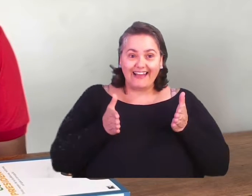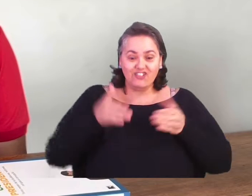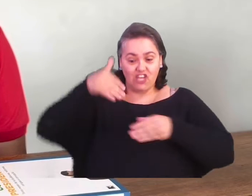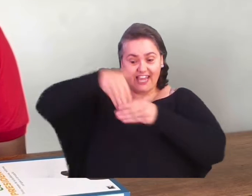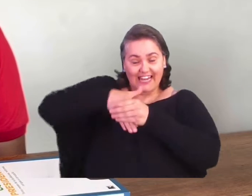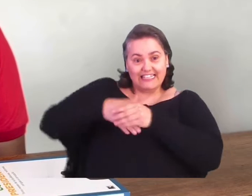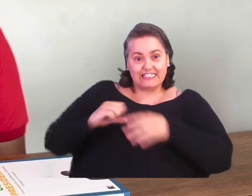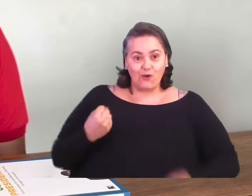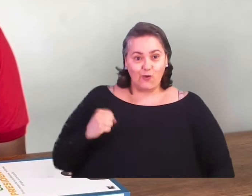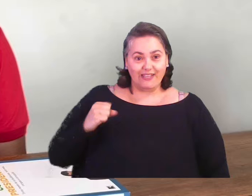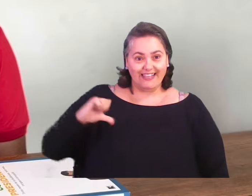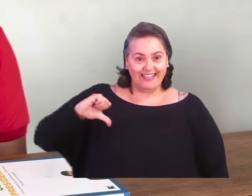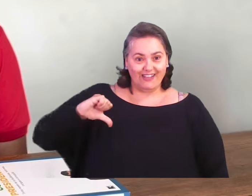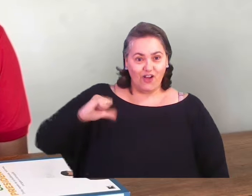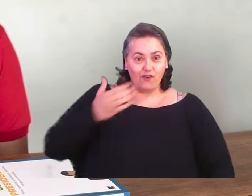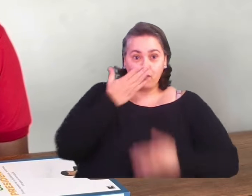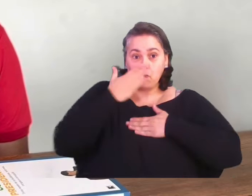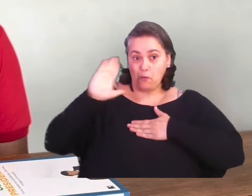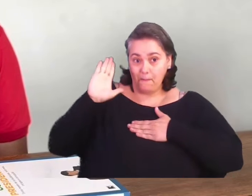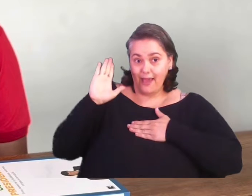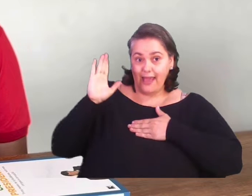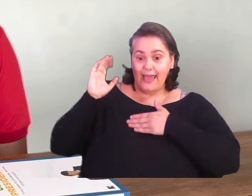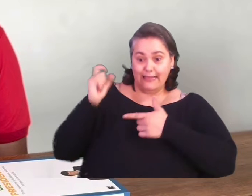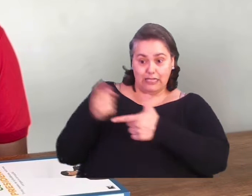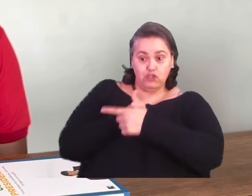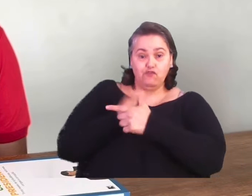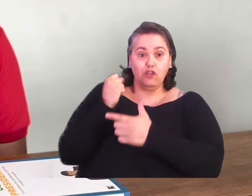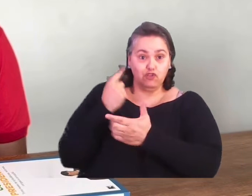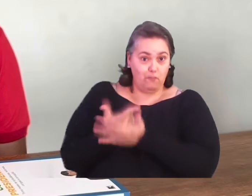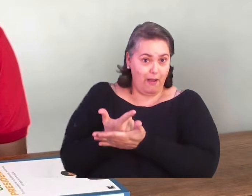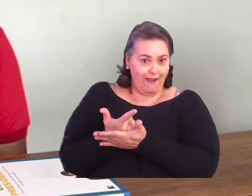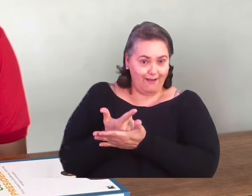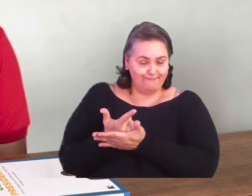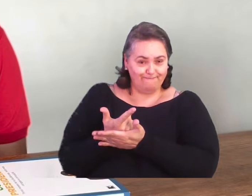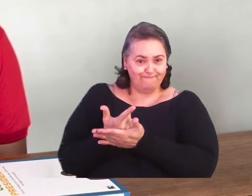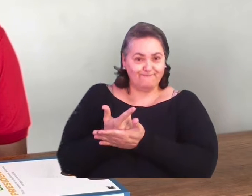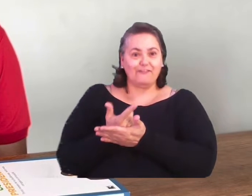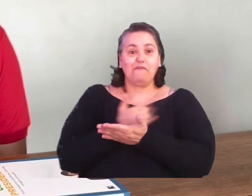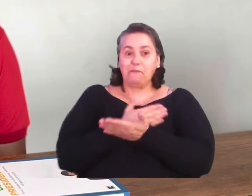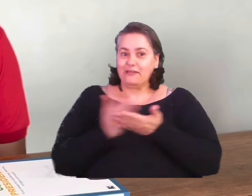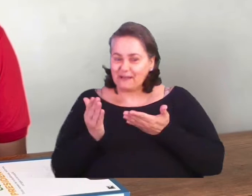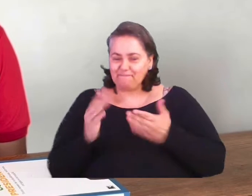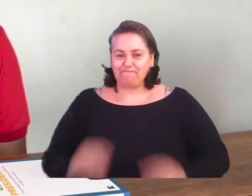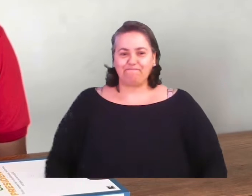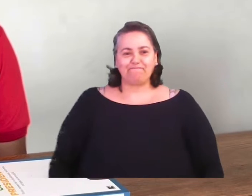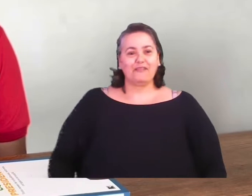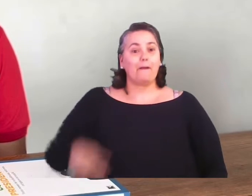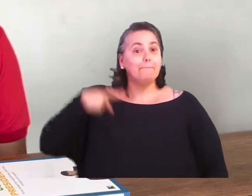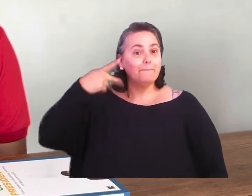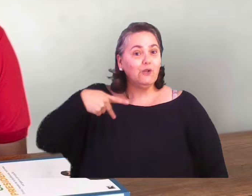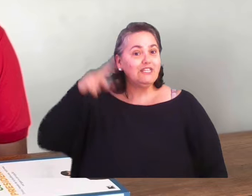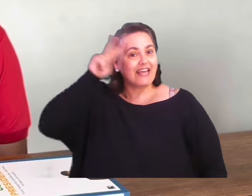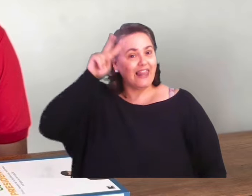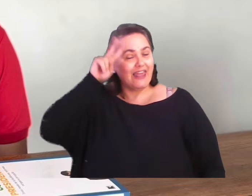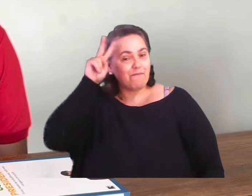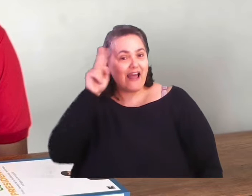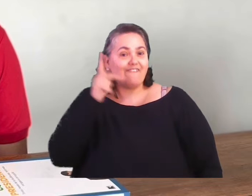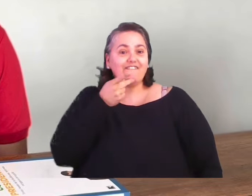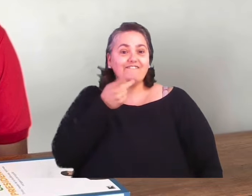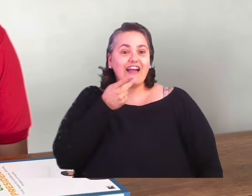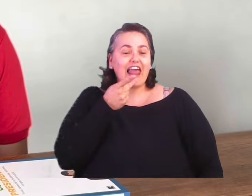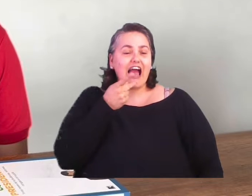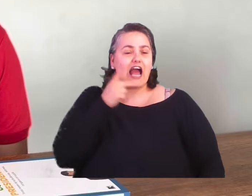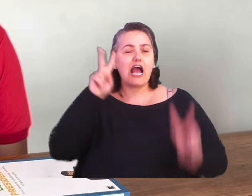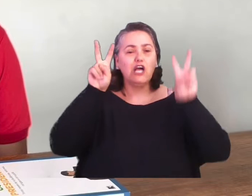da eleição de 89. Promessa é dívida, dívida tem que ser paga. Então vamos lá. Política para Reviver hoje